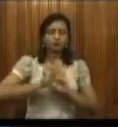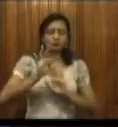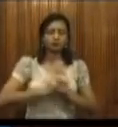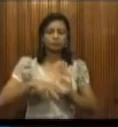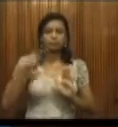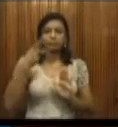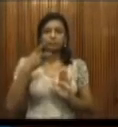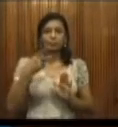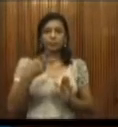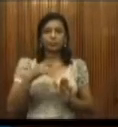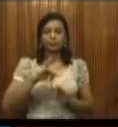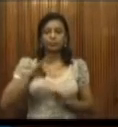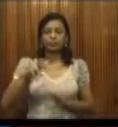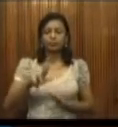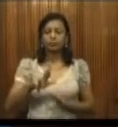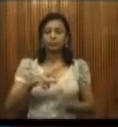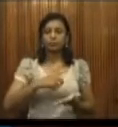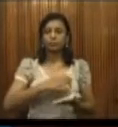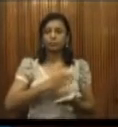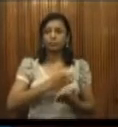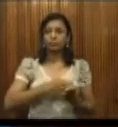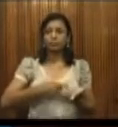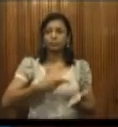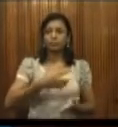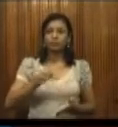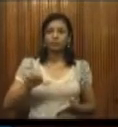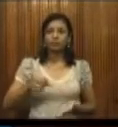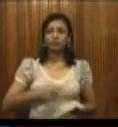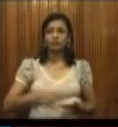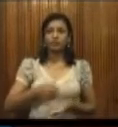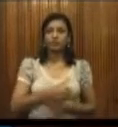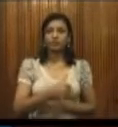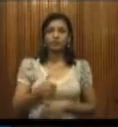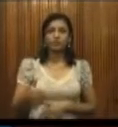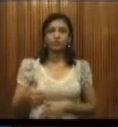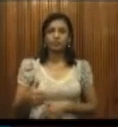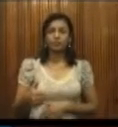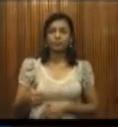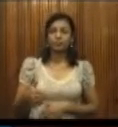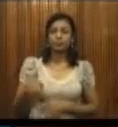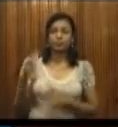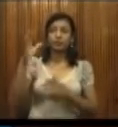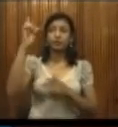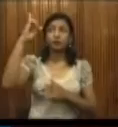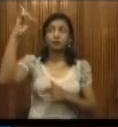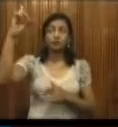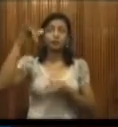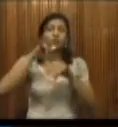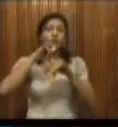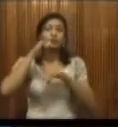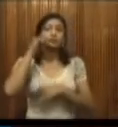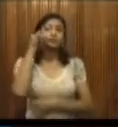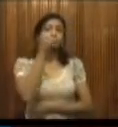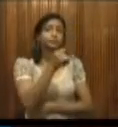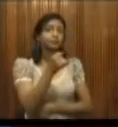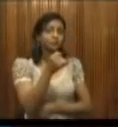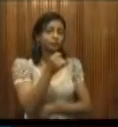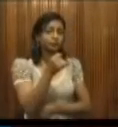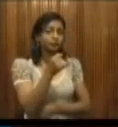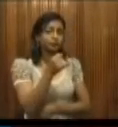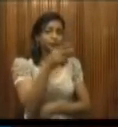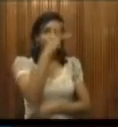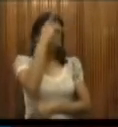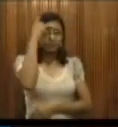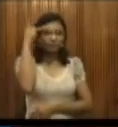Jeremias 29, versículo 11, diz assim: vocês me buscarão, versículo 13, vocês me buscarão, diz o